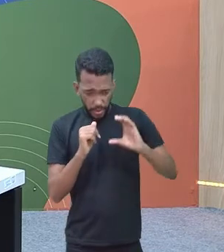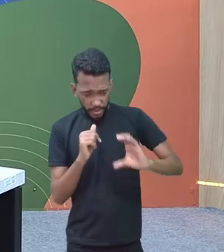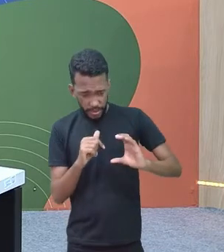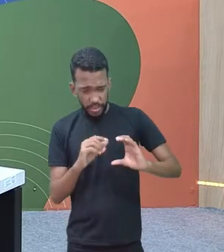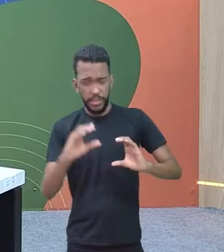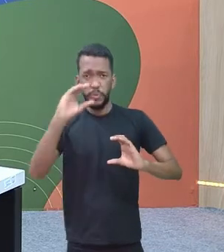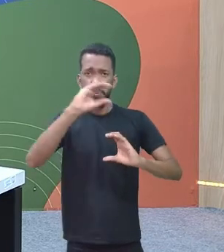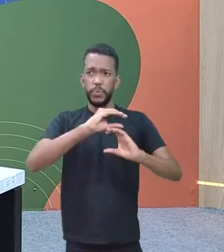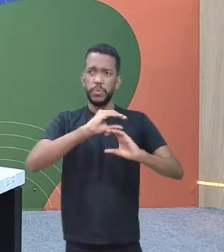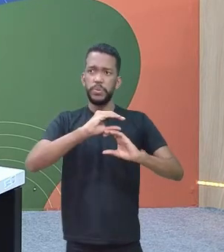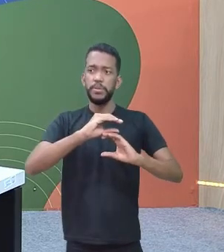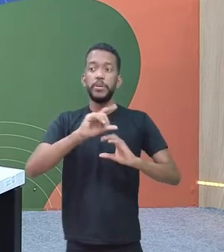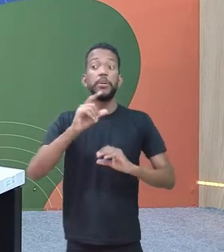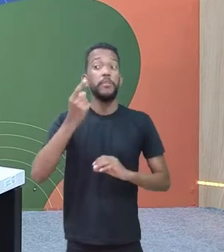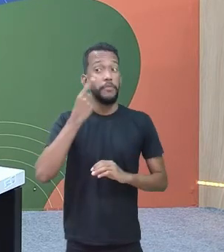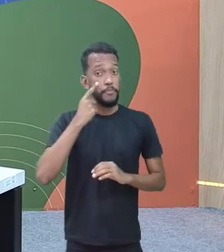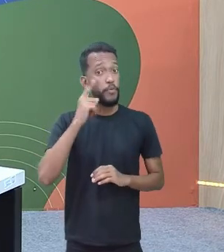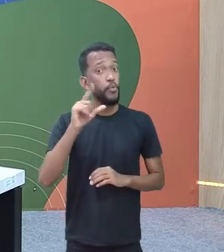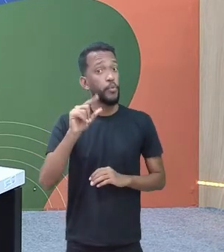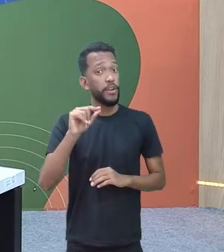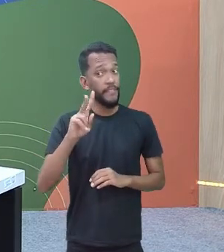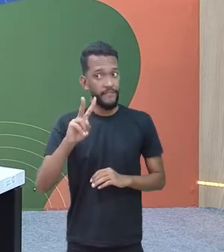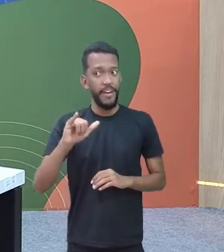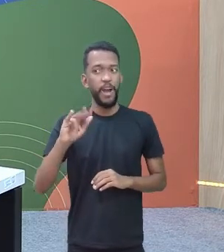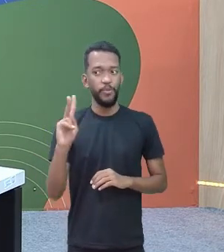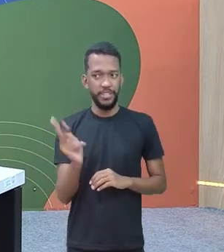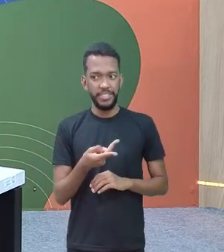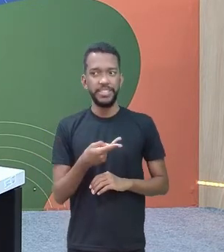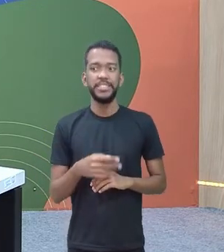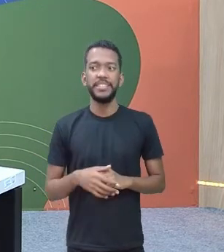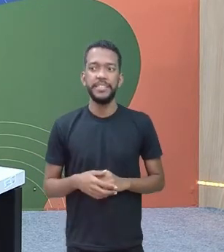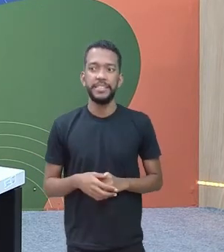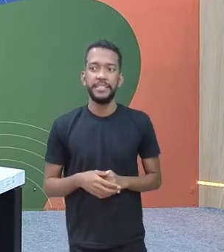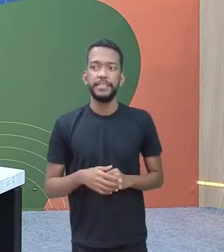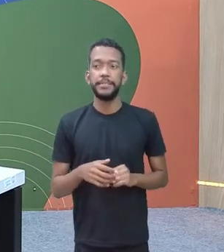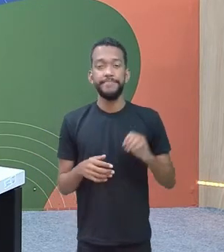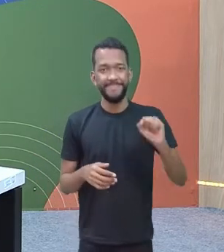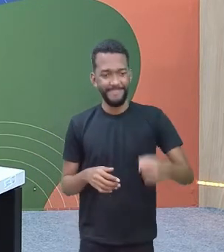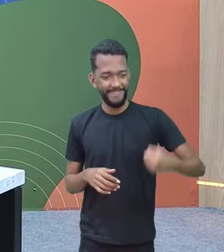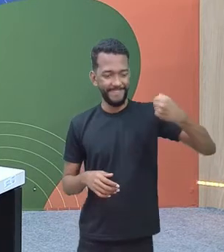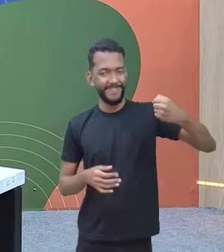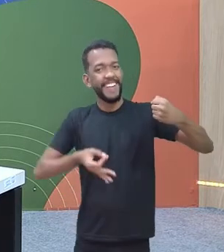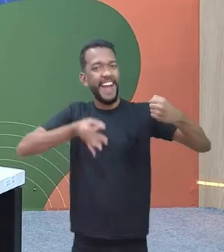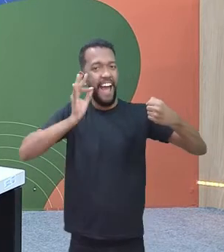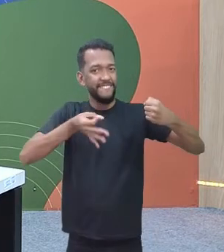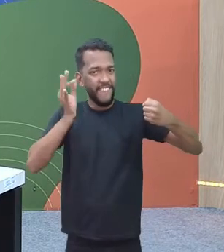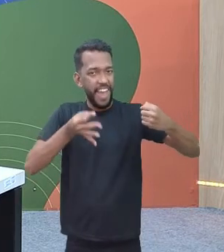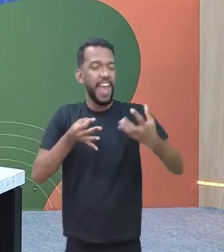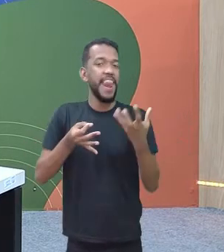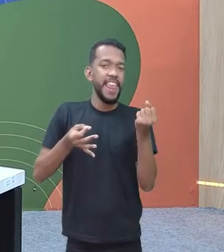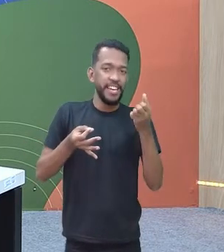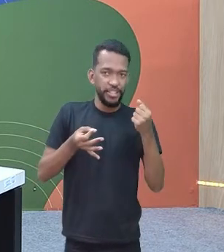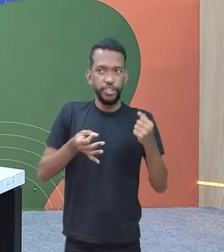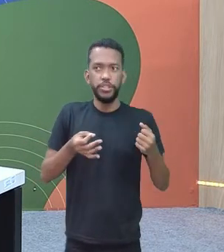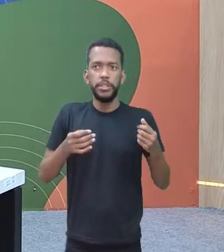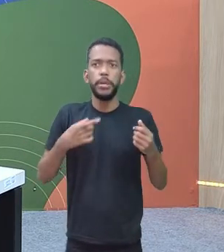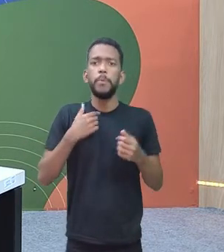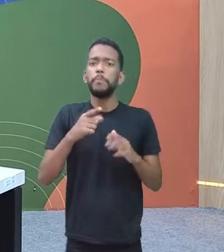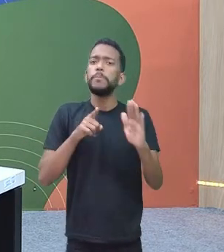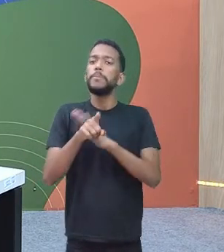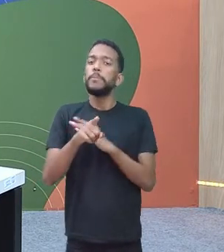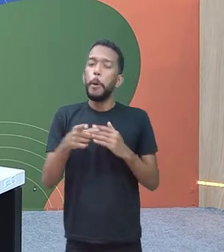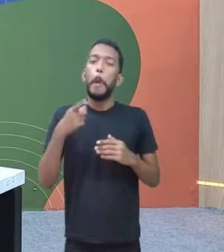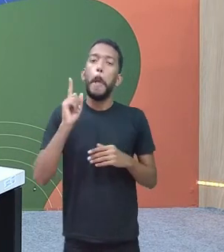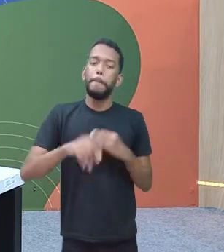o suco. Vamos ver o que vai acontecer aqui. E aqui eu tenho uma mistura de café com leite. E aí eu pergunto,